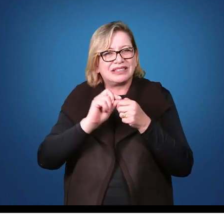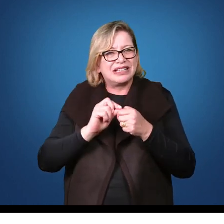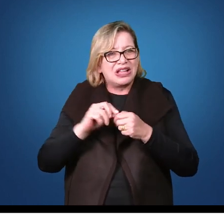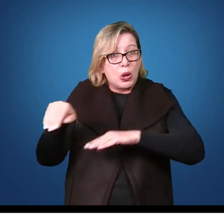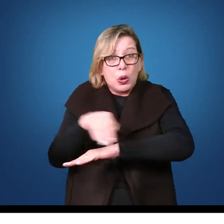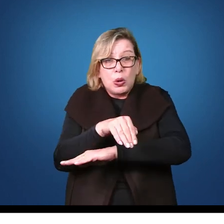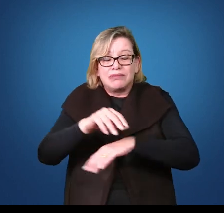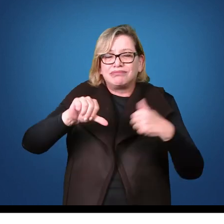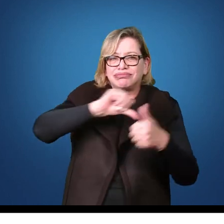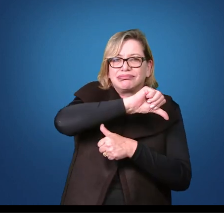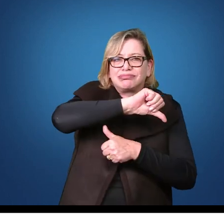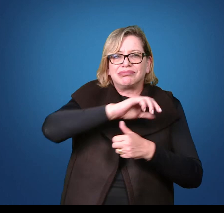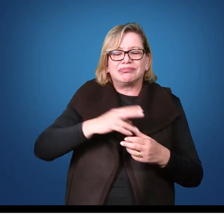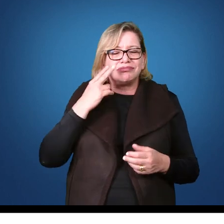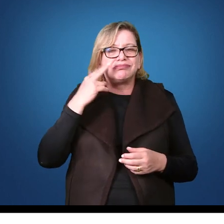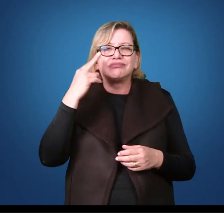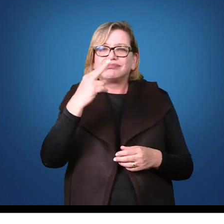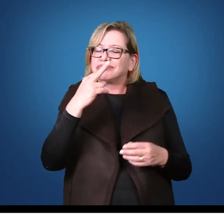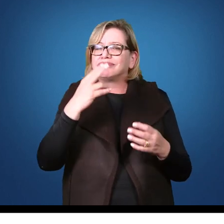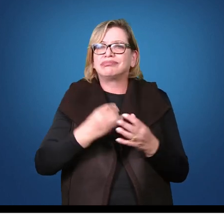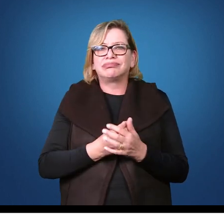Rua! Viela!